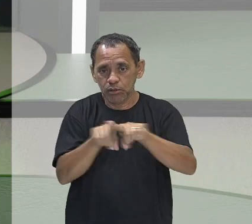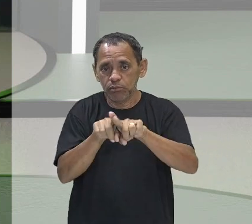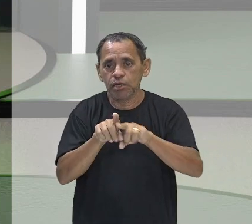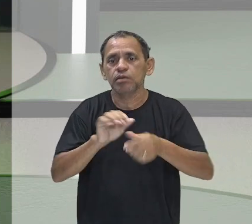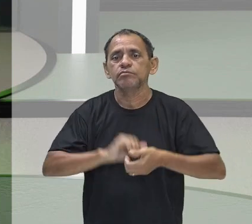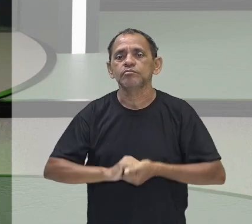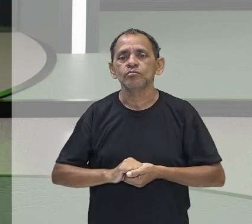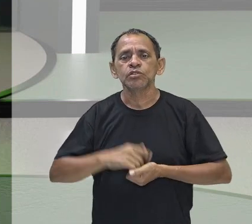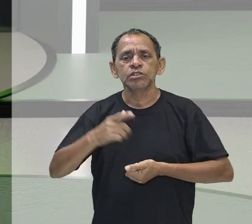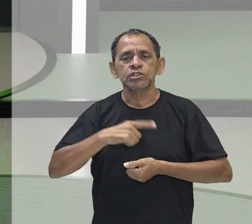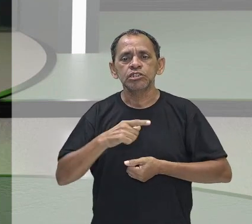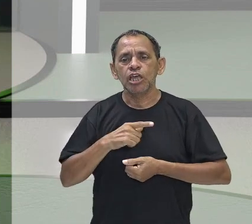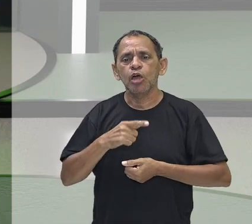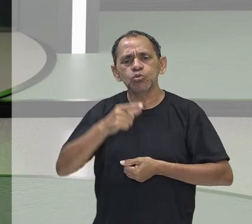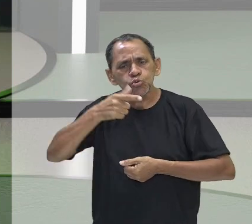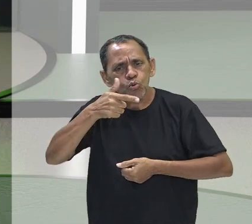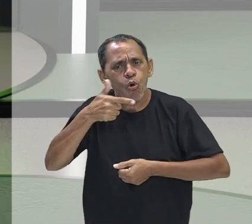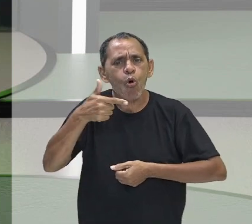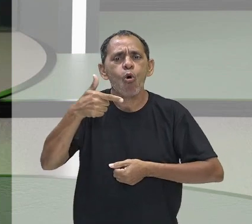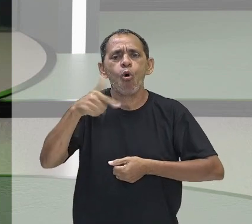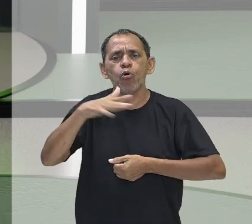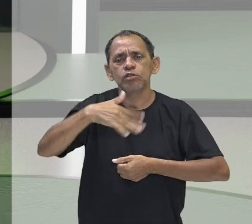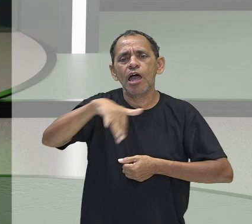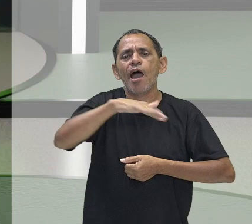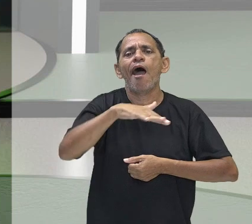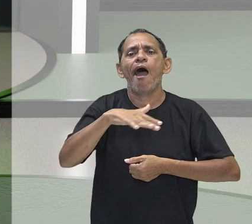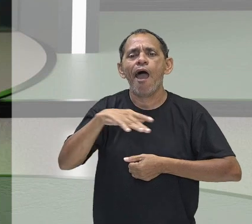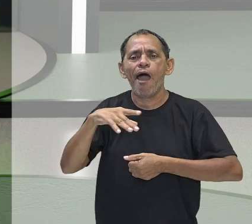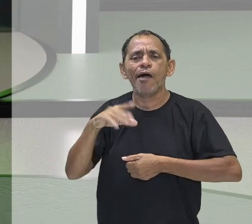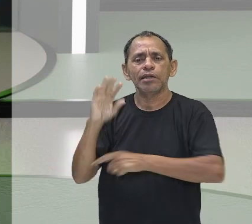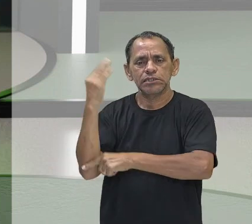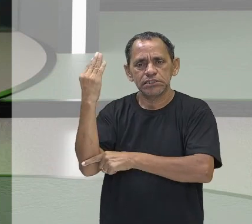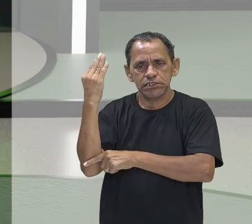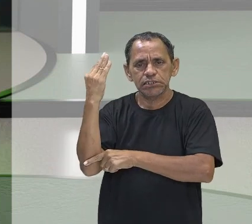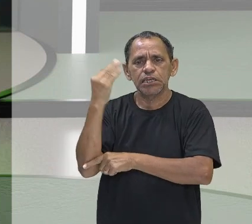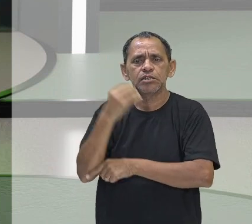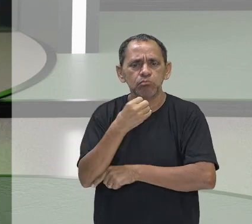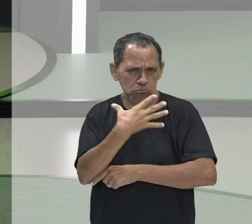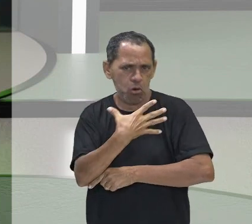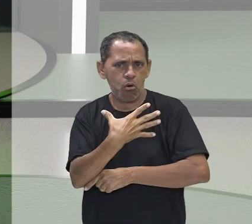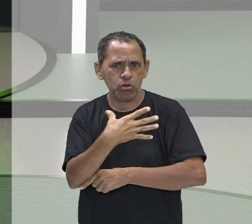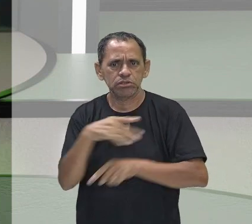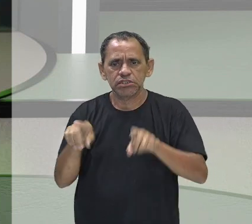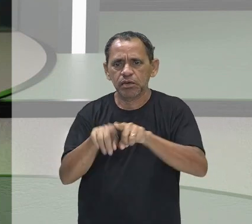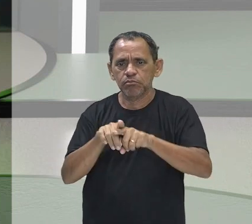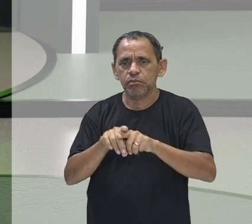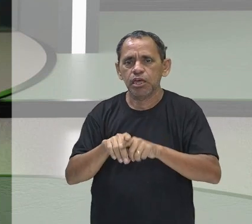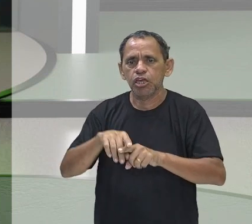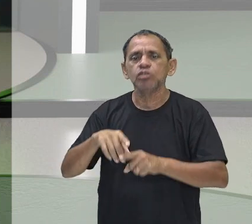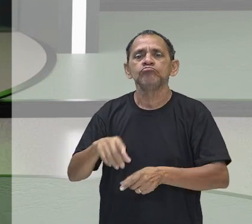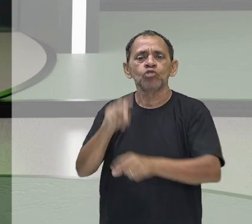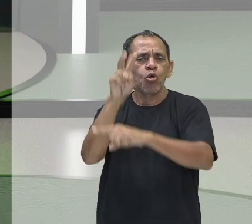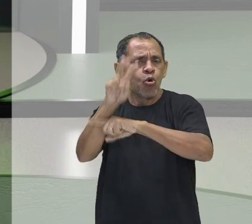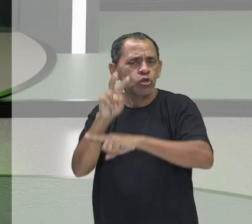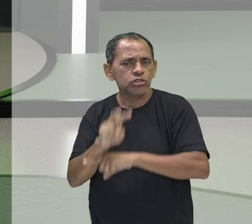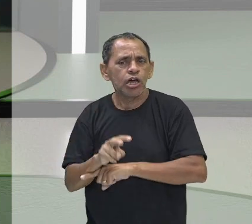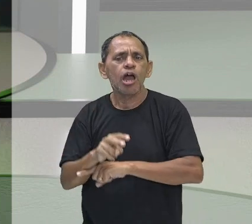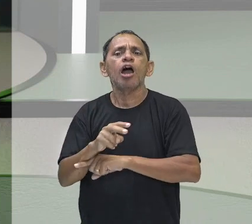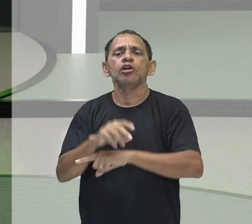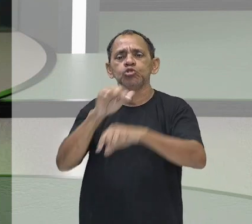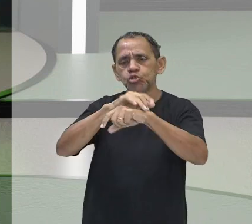outra área da ciência que pode se beneficiar tratando doenças autoimunes, que são doenças como